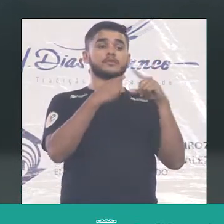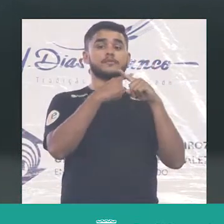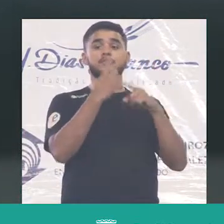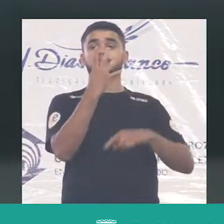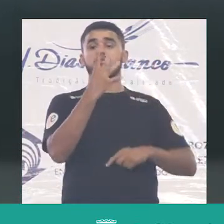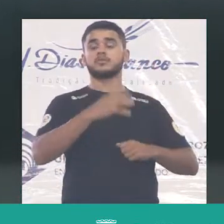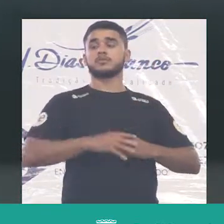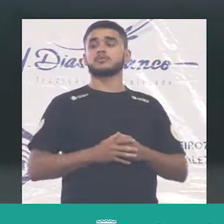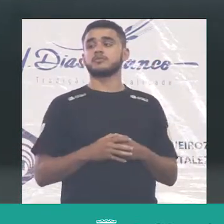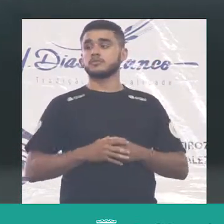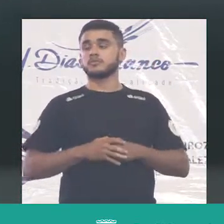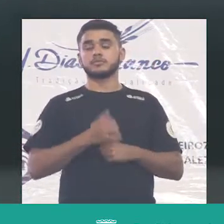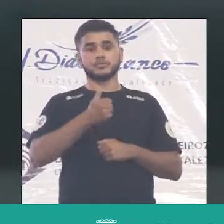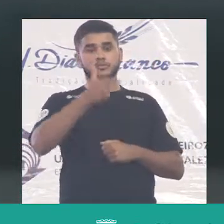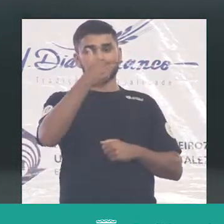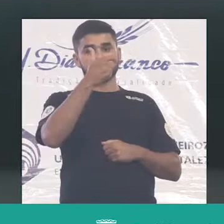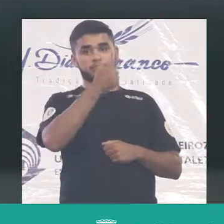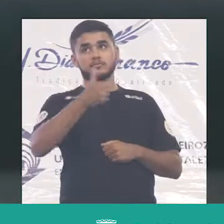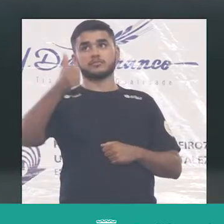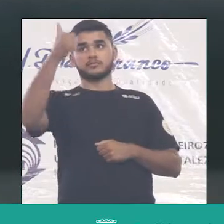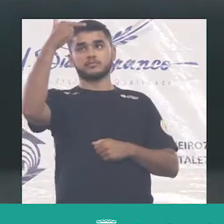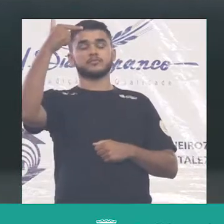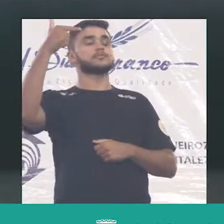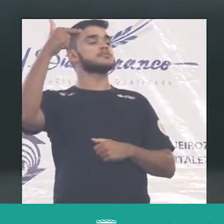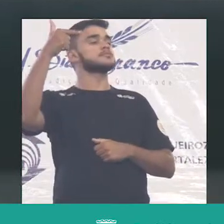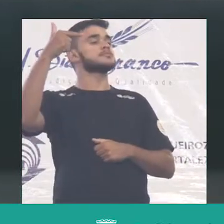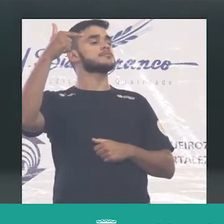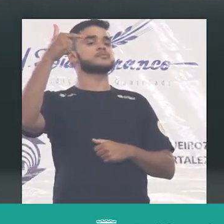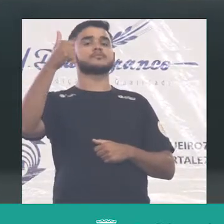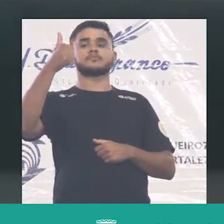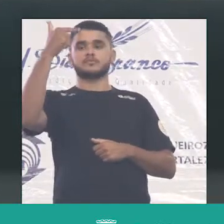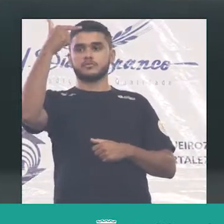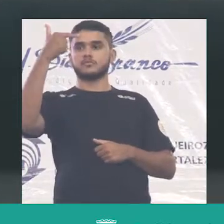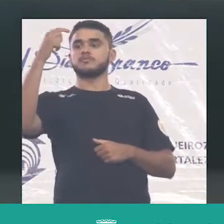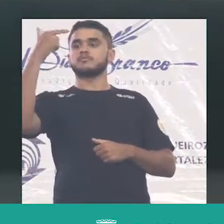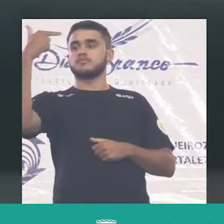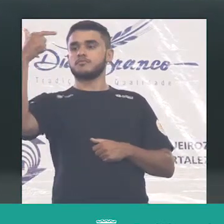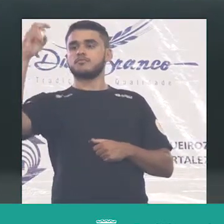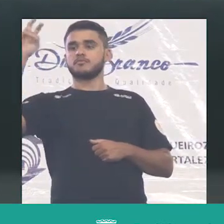vezes 4? 12. Então você bota o 12 lá. Aí fica